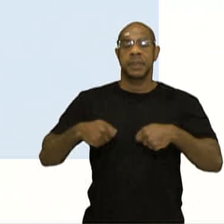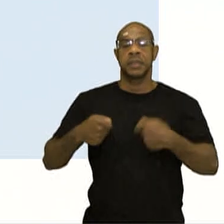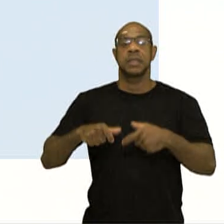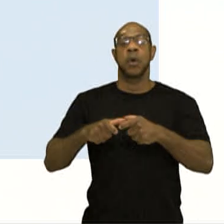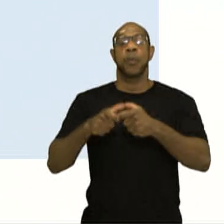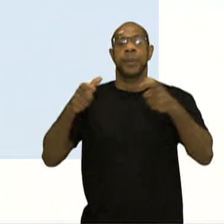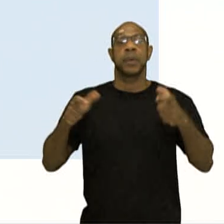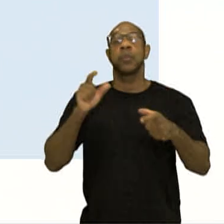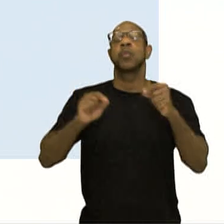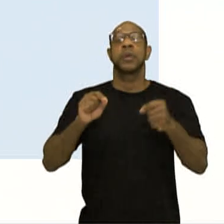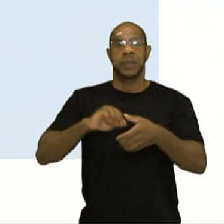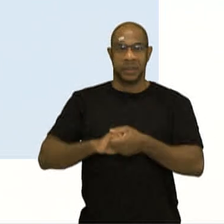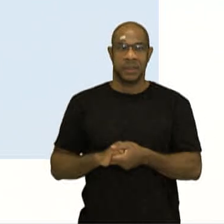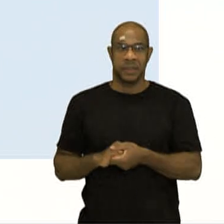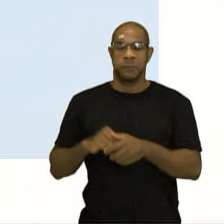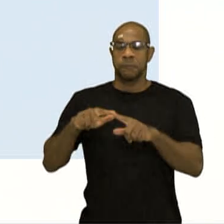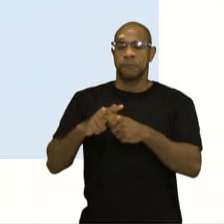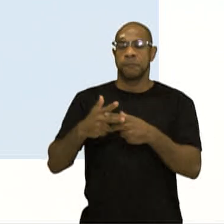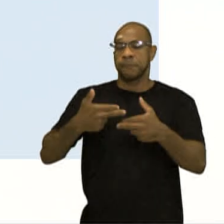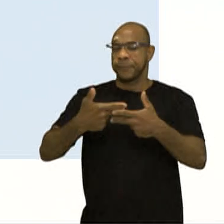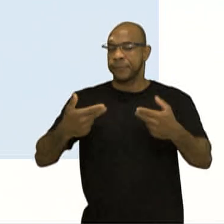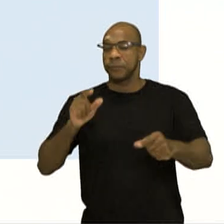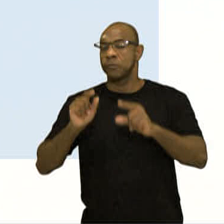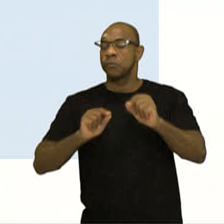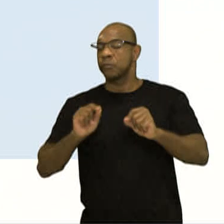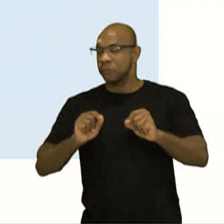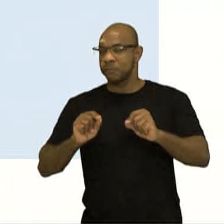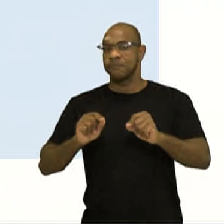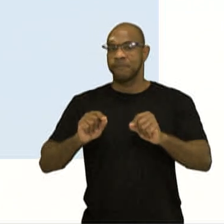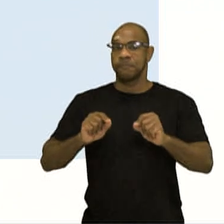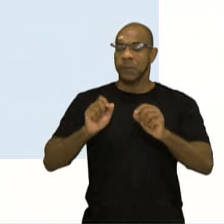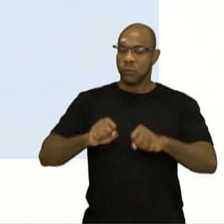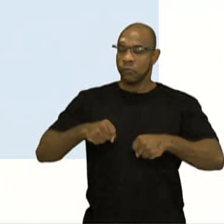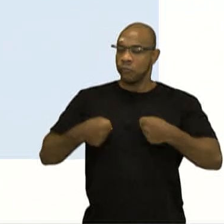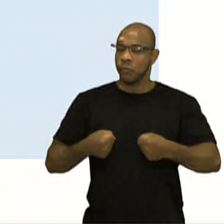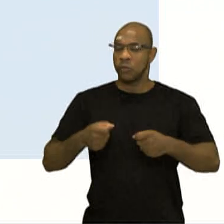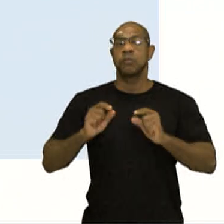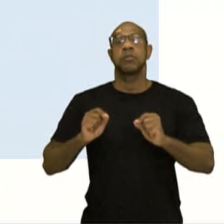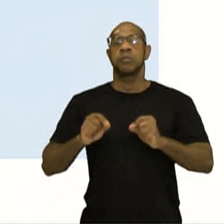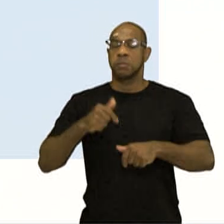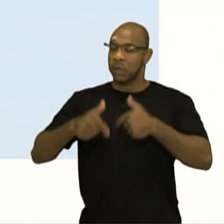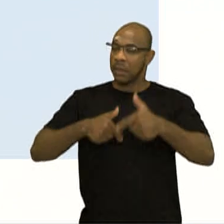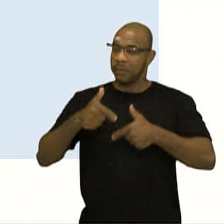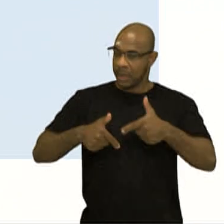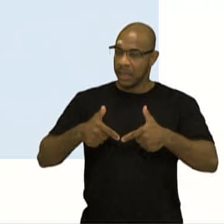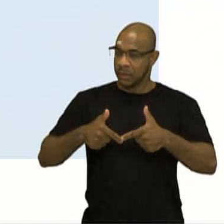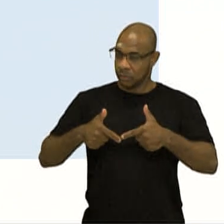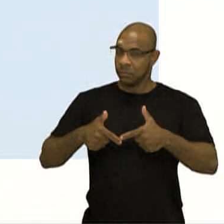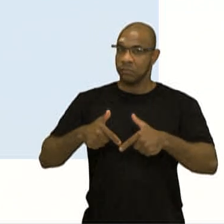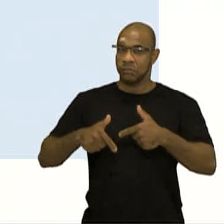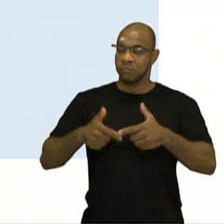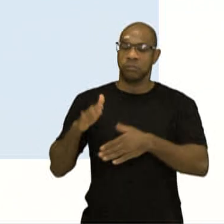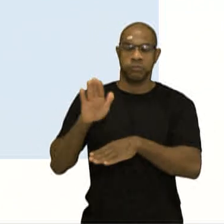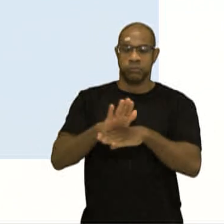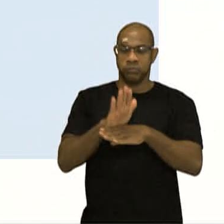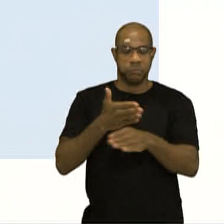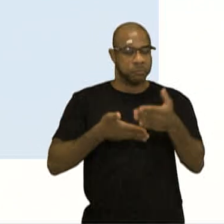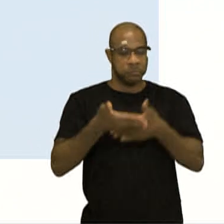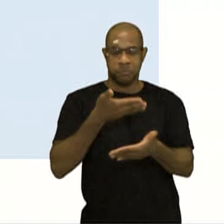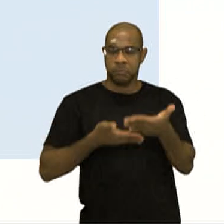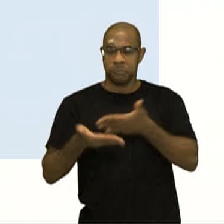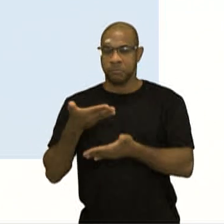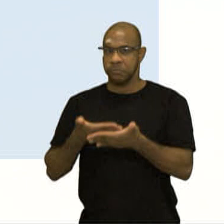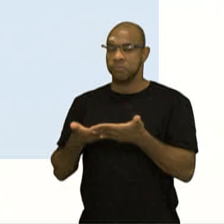ampliar a oferta de ferramentas para o esforço, né, o trabalho cooperativo